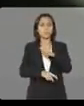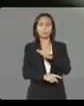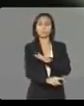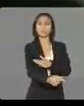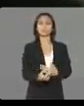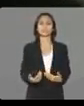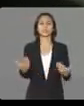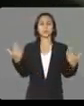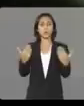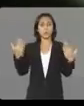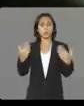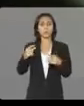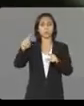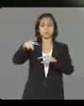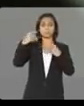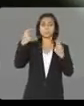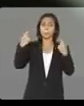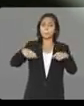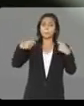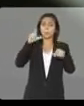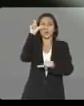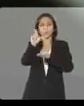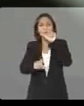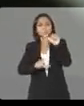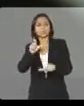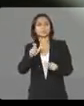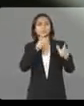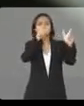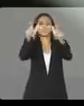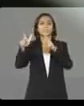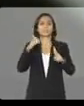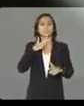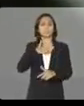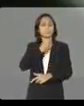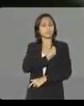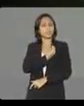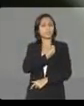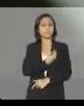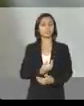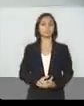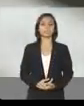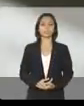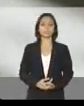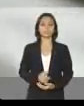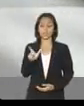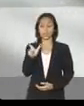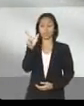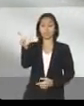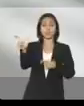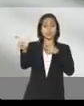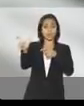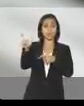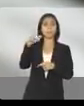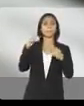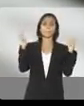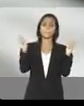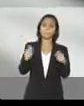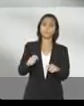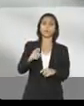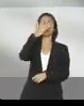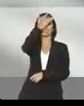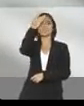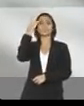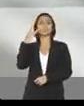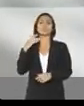profundamente. Eles me intimidaram e eu tive que trocar de área para preservar a minha vida. Essa fala poderia ser de uma